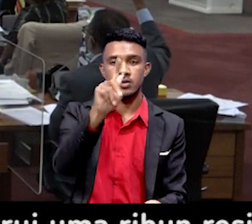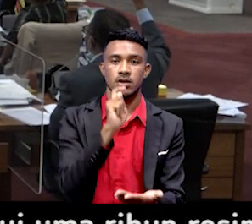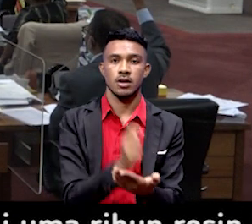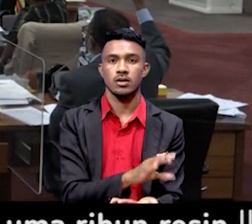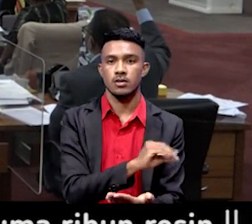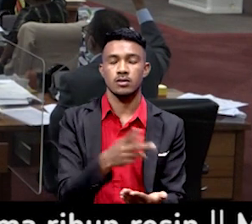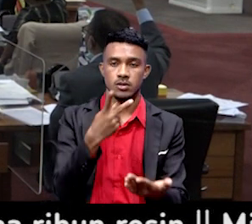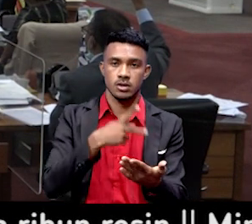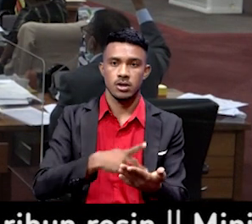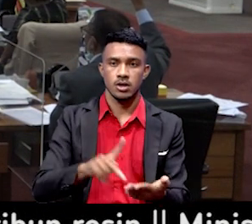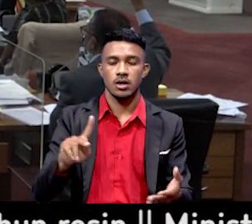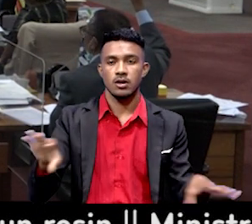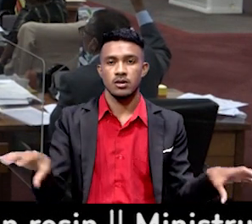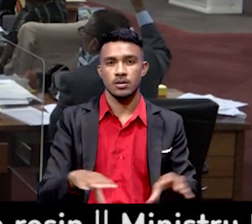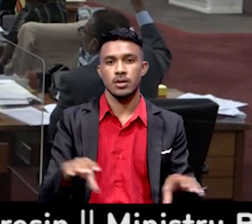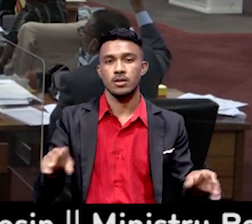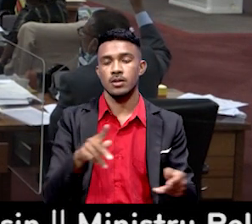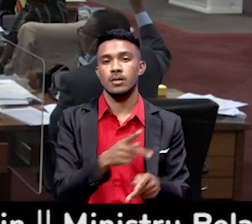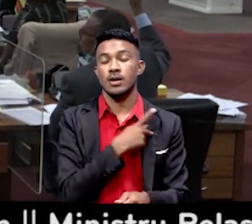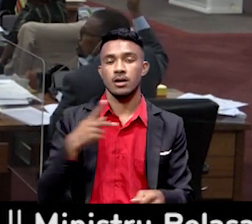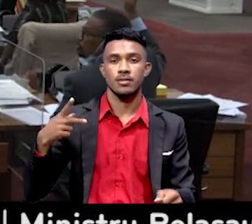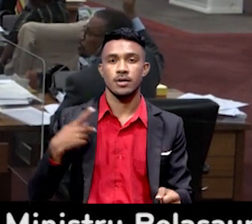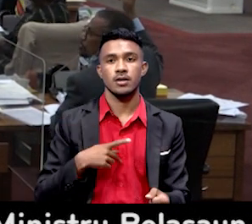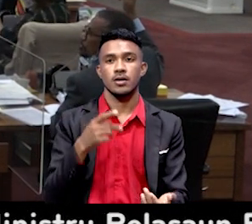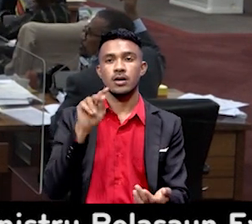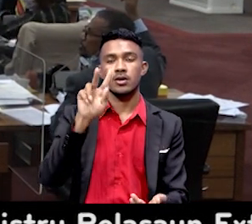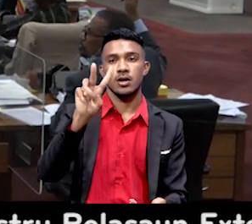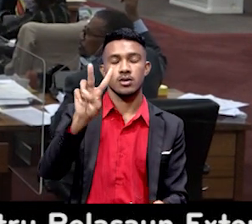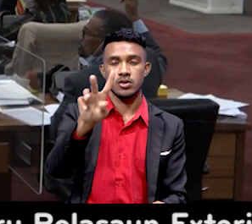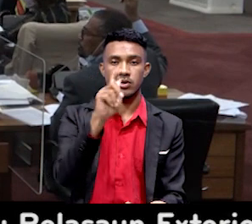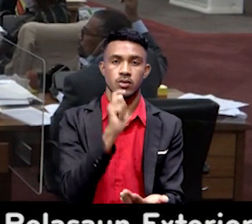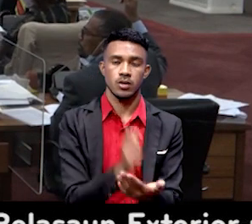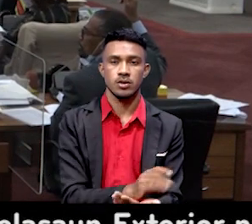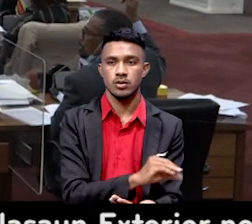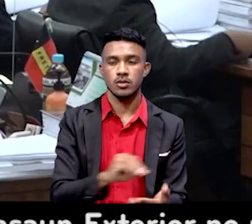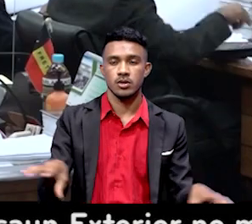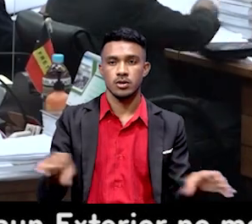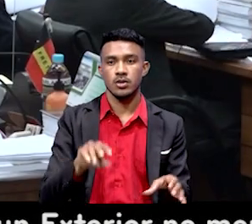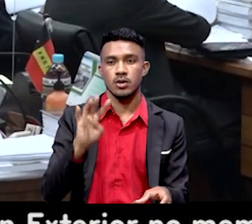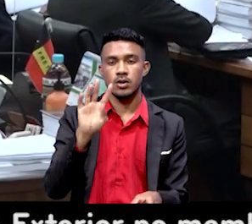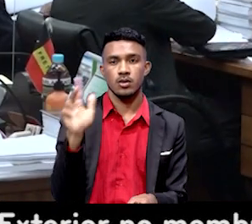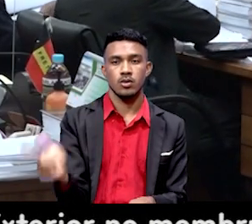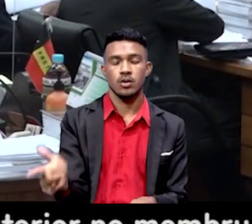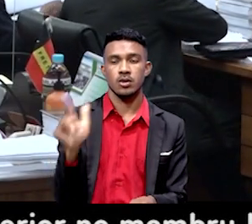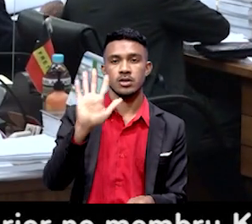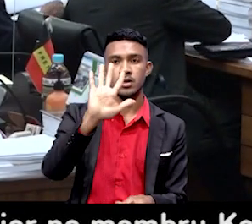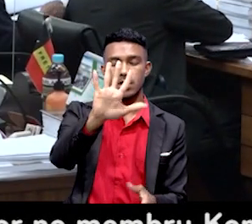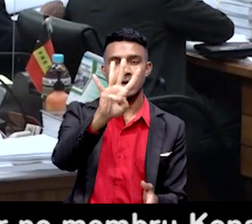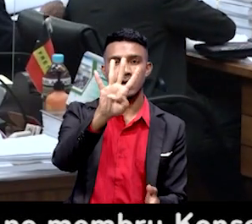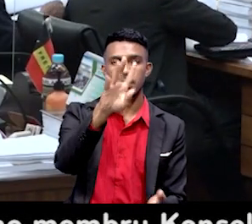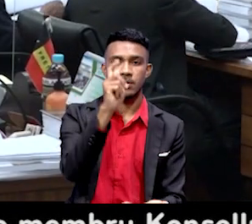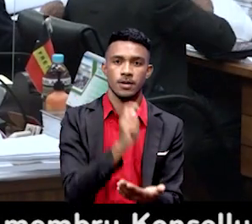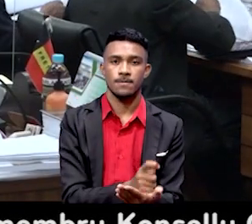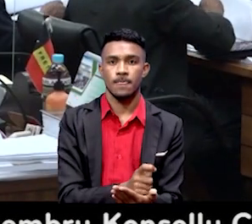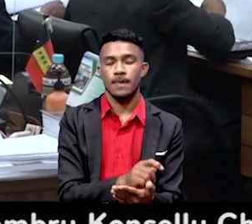salário vencimento tocon atus rua resin, no capital menor tocon Ruanulu Resinhat. Husi Orçamento Geral Estado